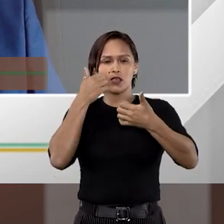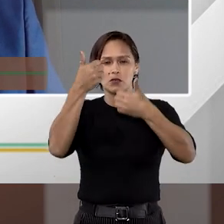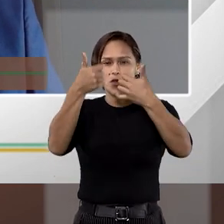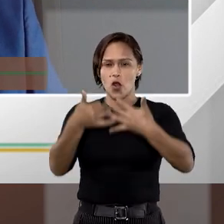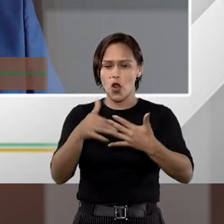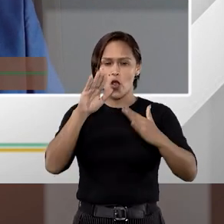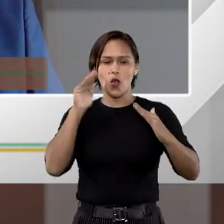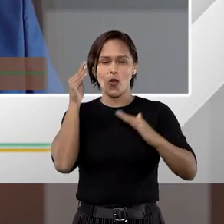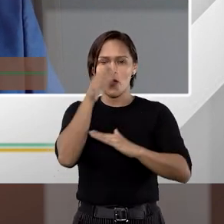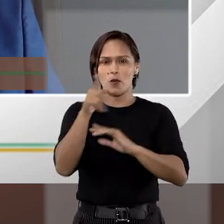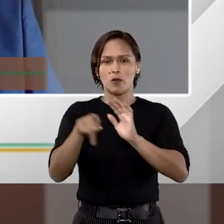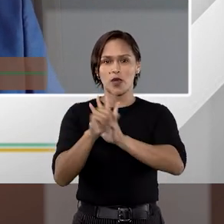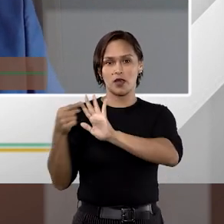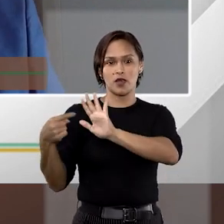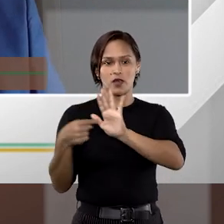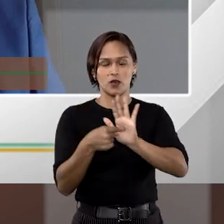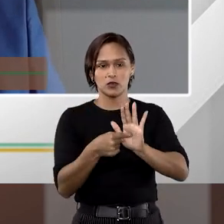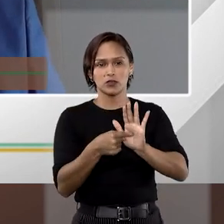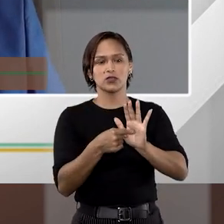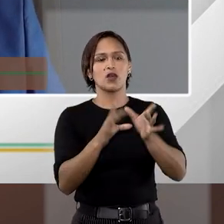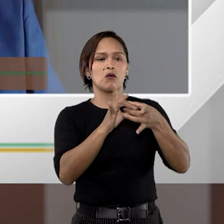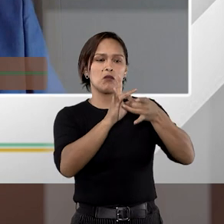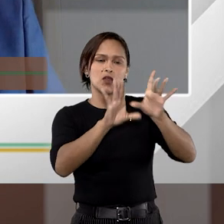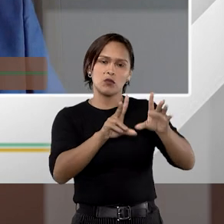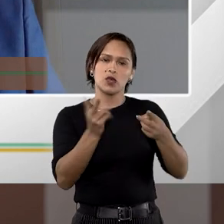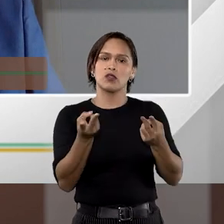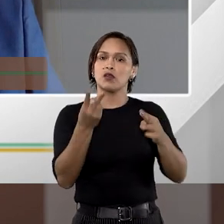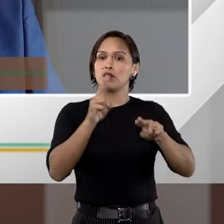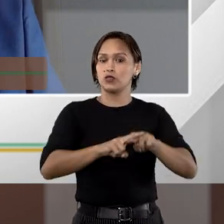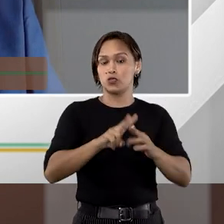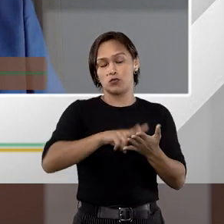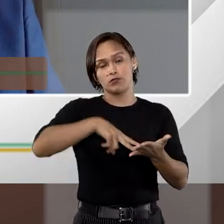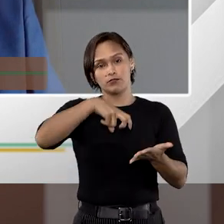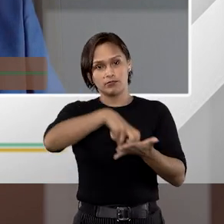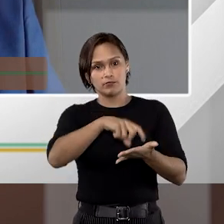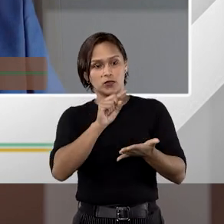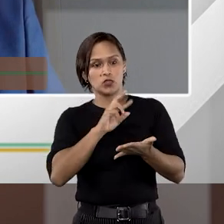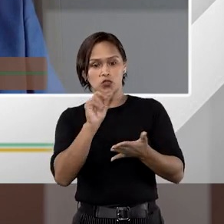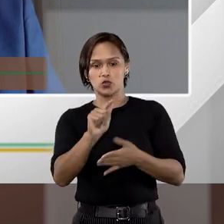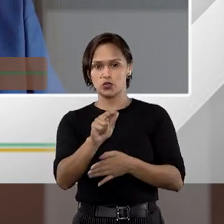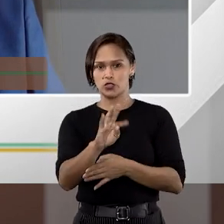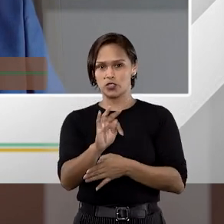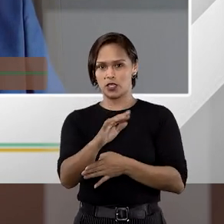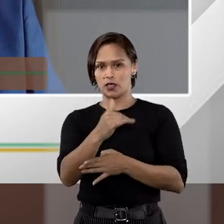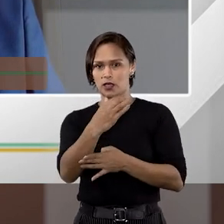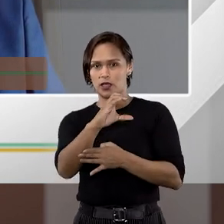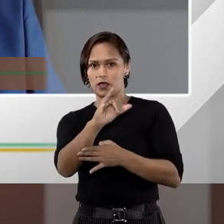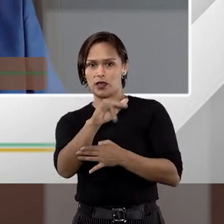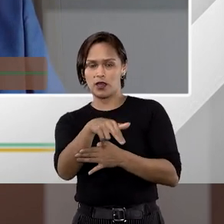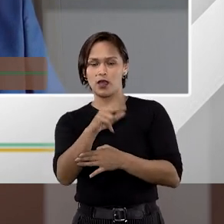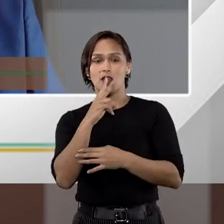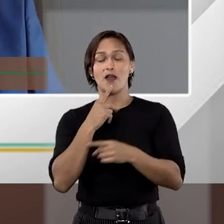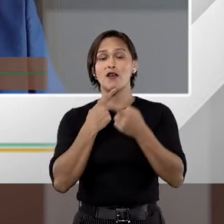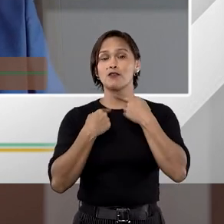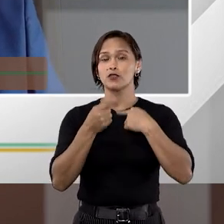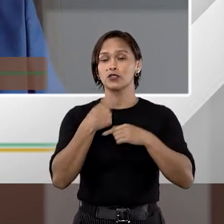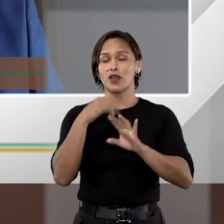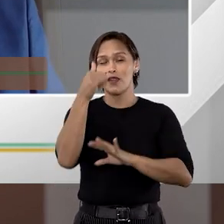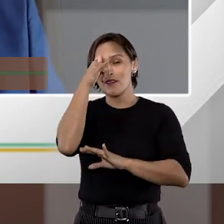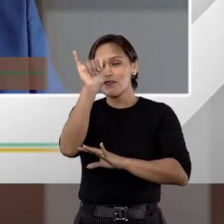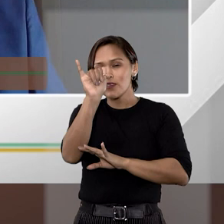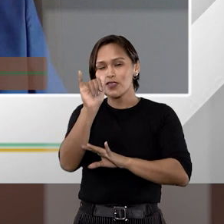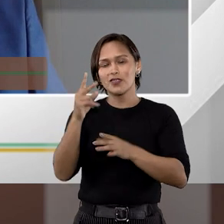debruça sobre o mérito de uma acusação com absolvição ou a combinação no jecrim o desejável é